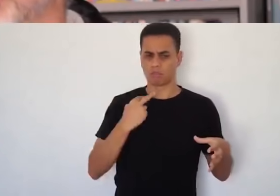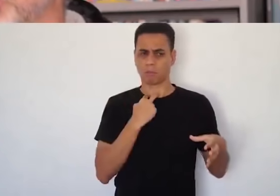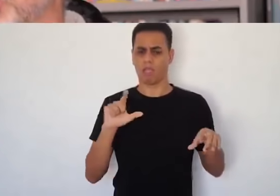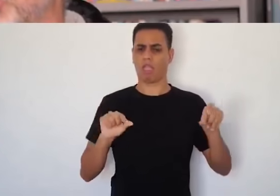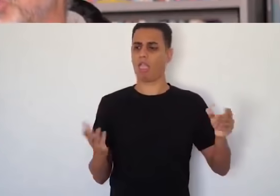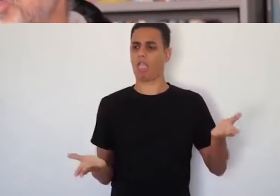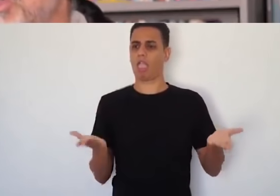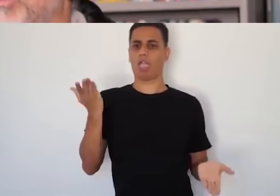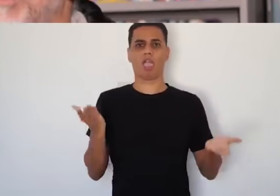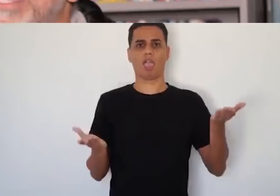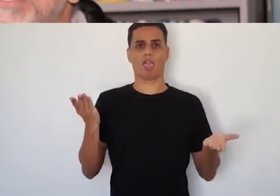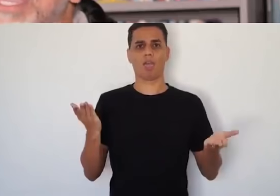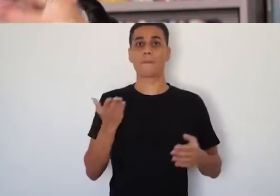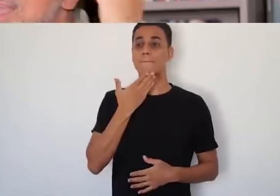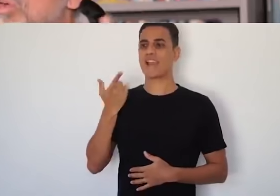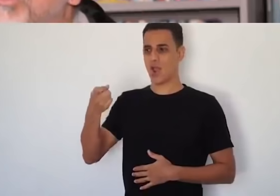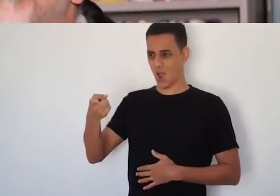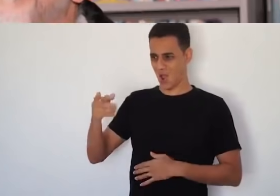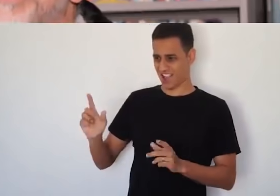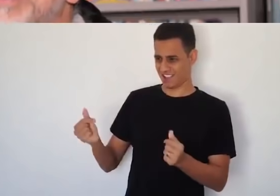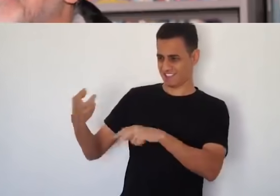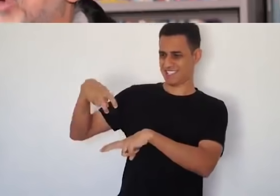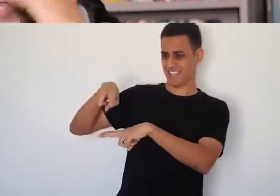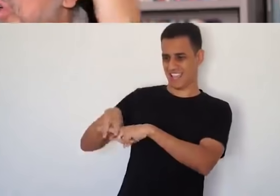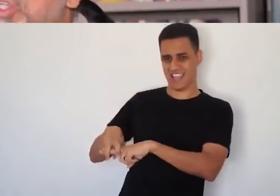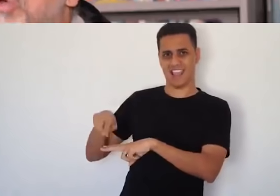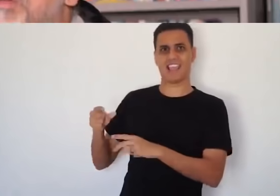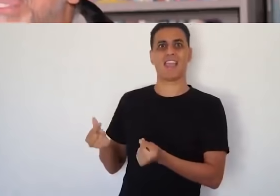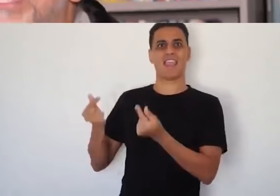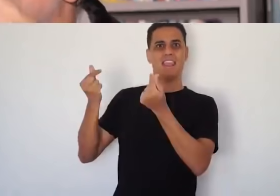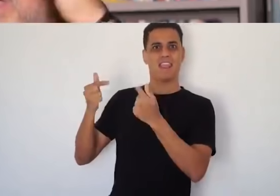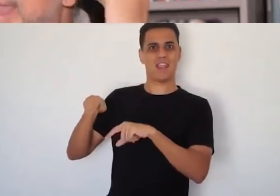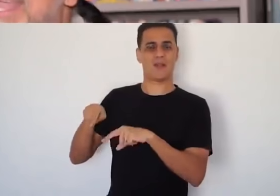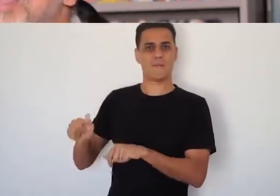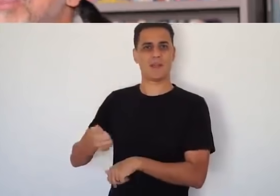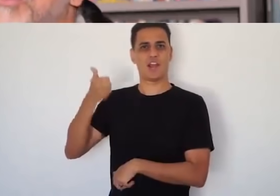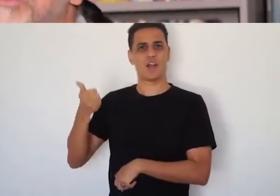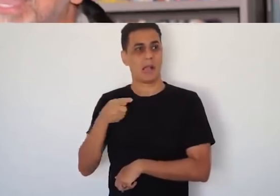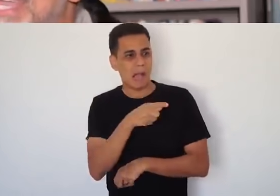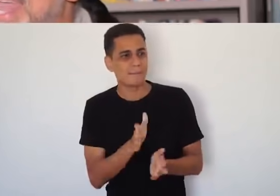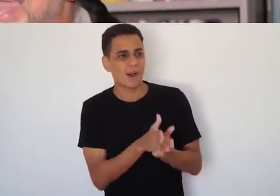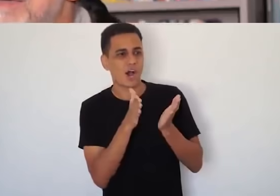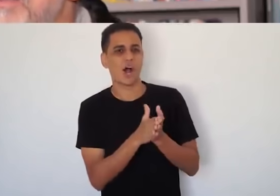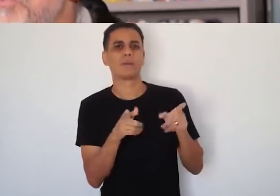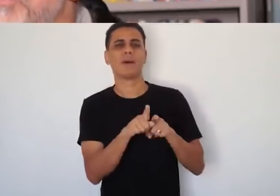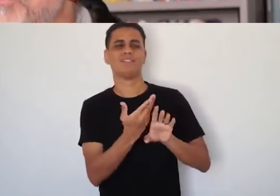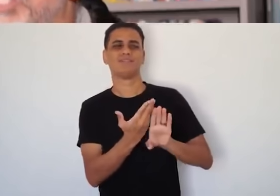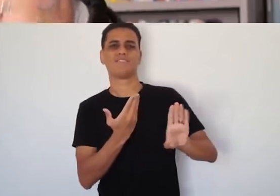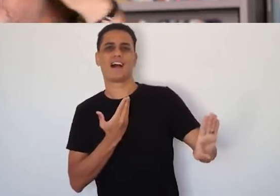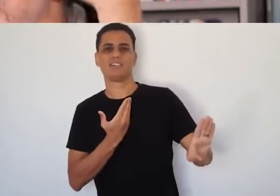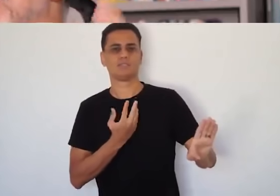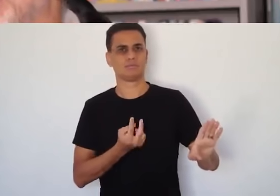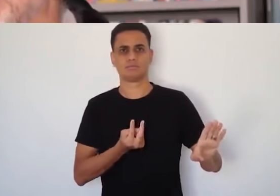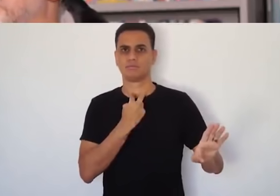do Senhor Jesus como alguém que é rico, como alguém que é poderoso, como alguém que é um rei, como alguém que é